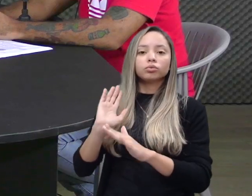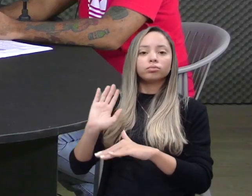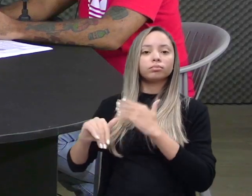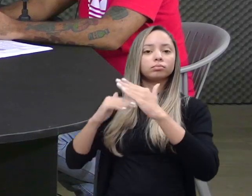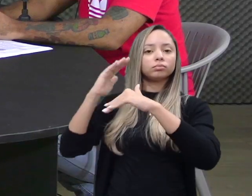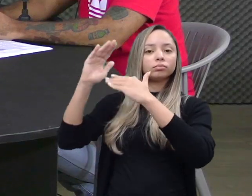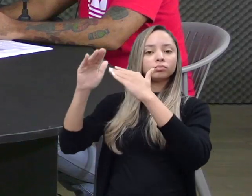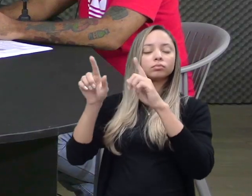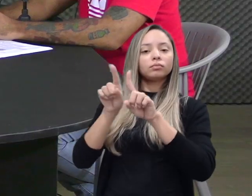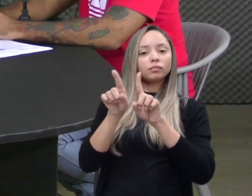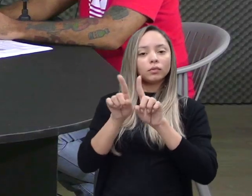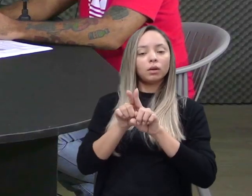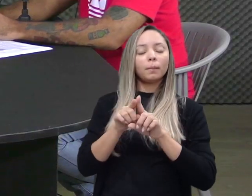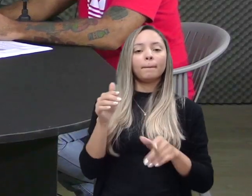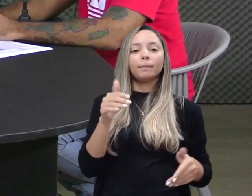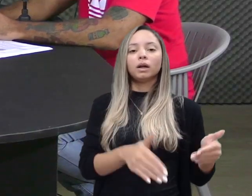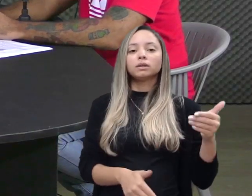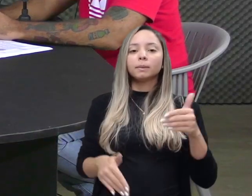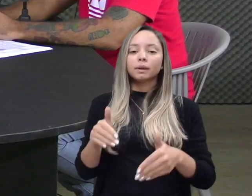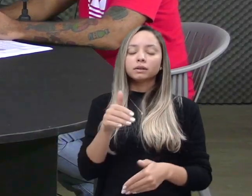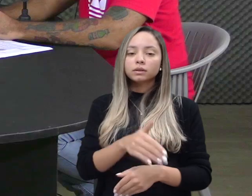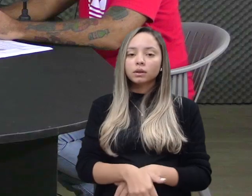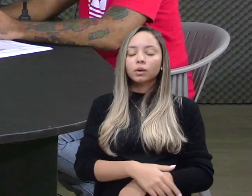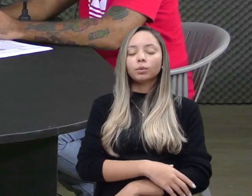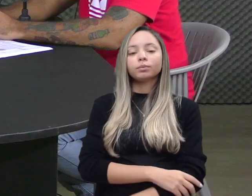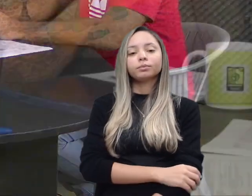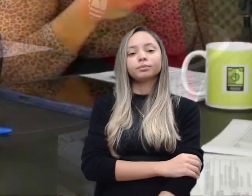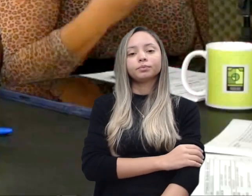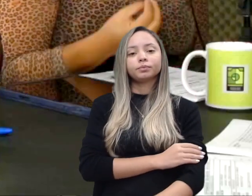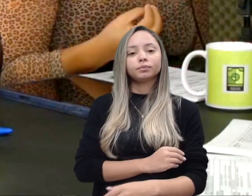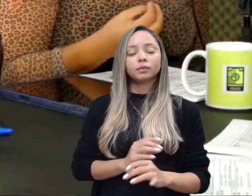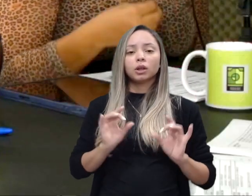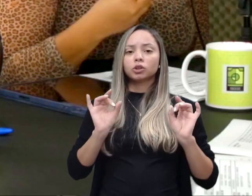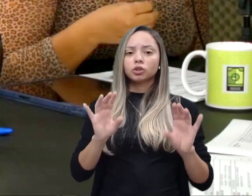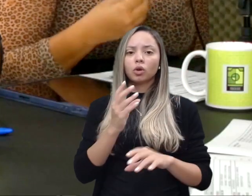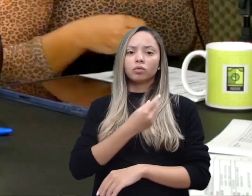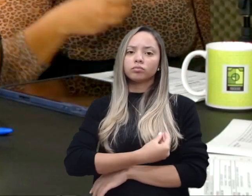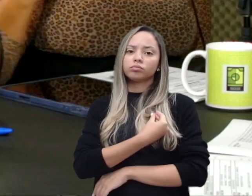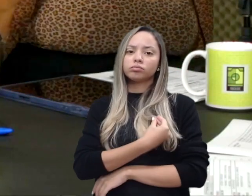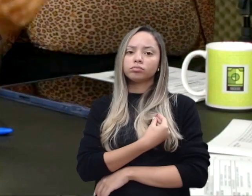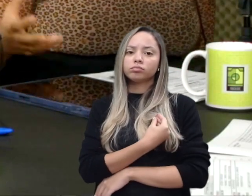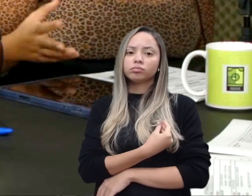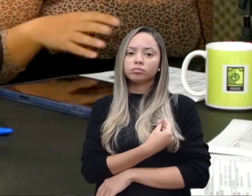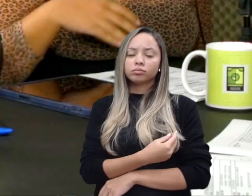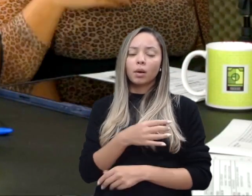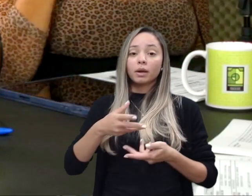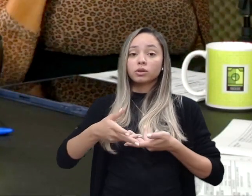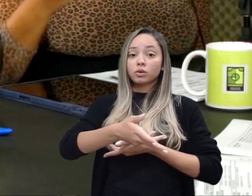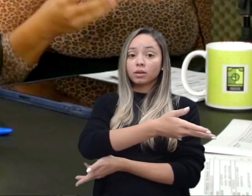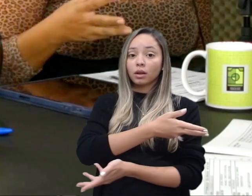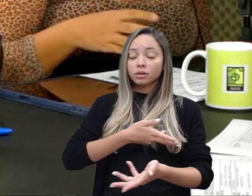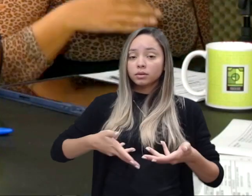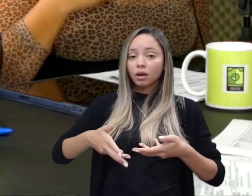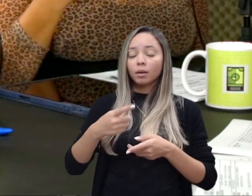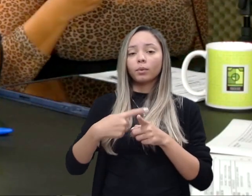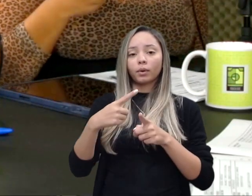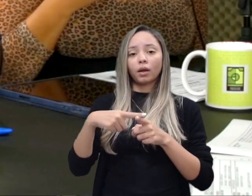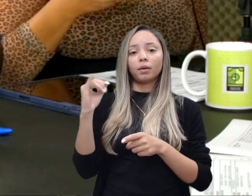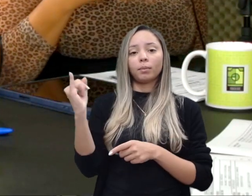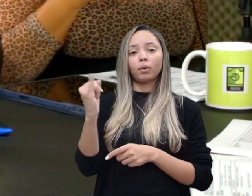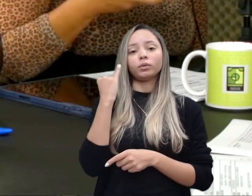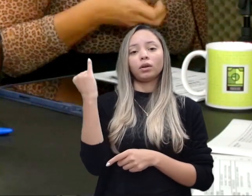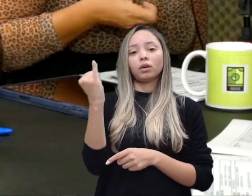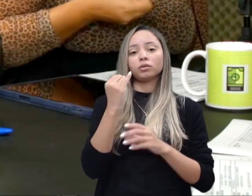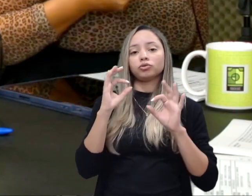crescimento e de participação. Sim. Né, de não estar ali por estar ali para socializar, que é importantíssimo,